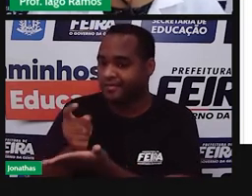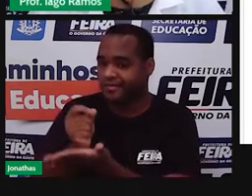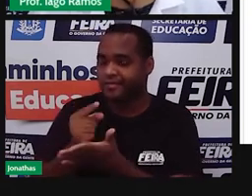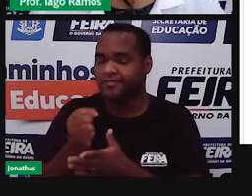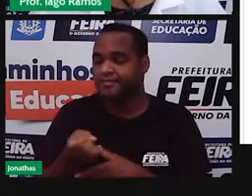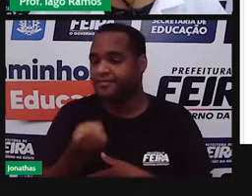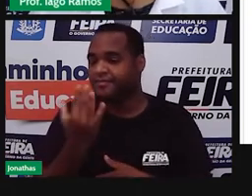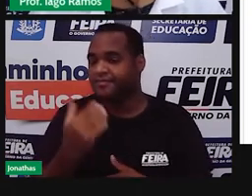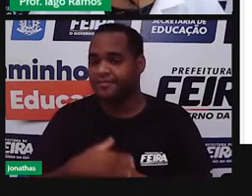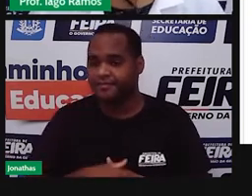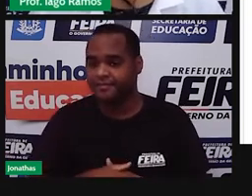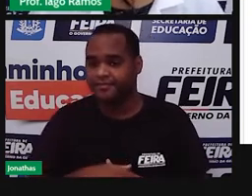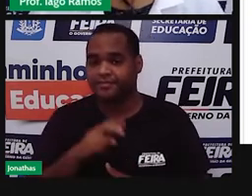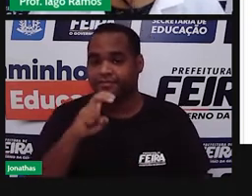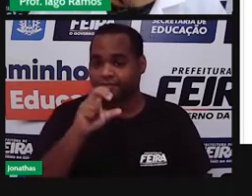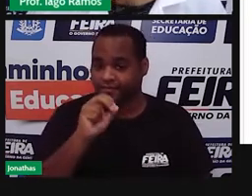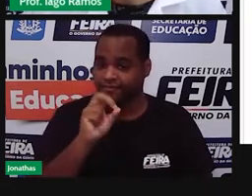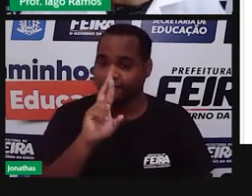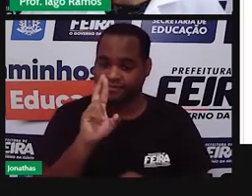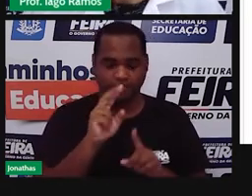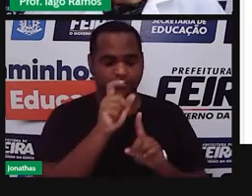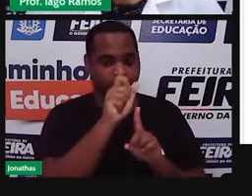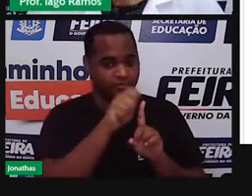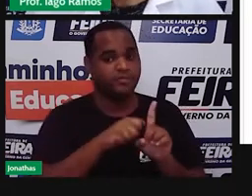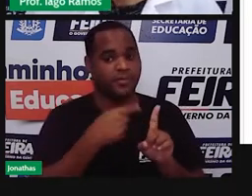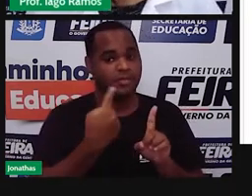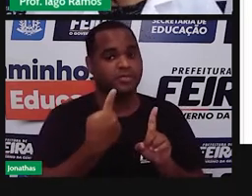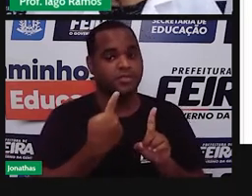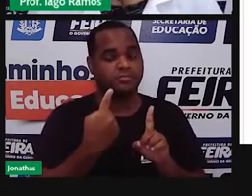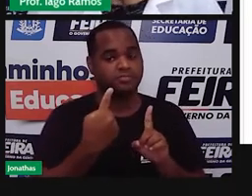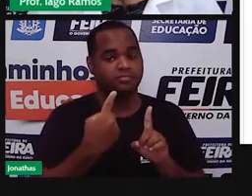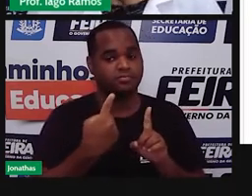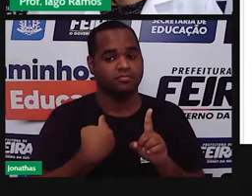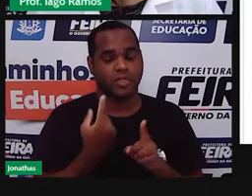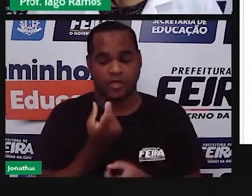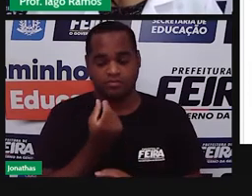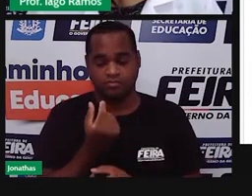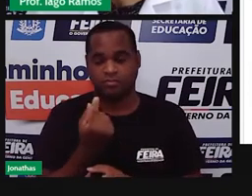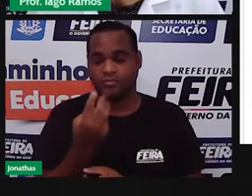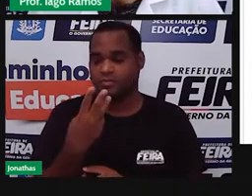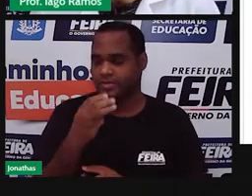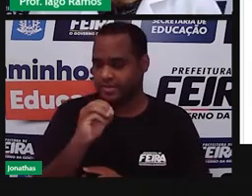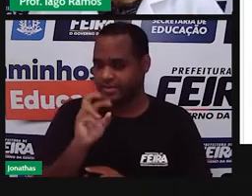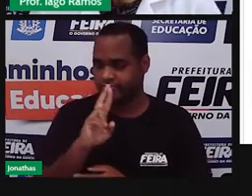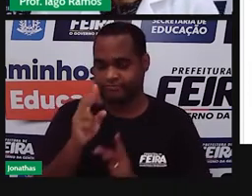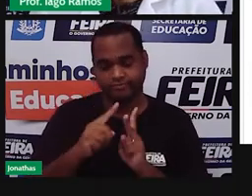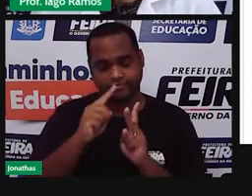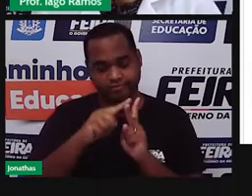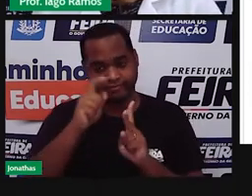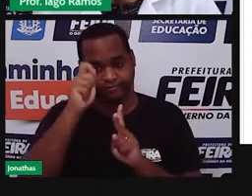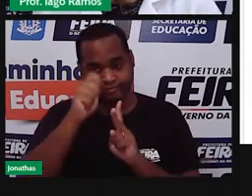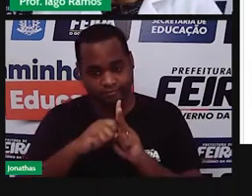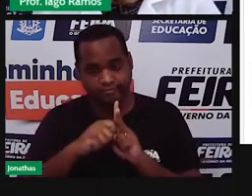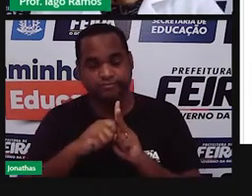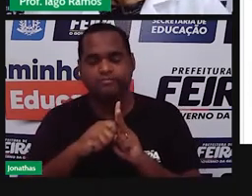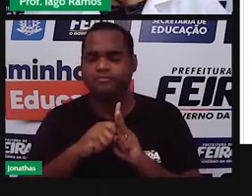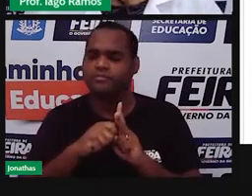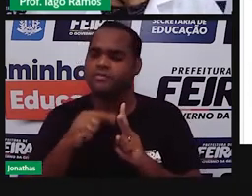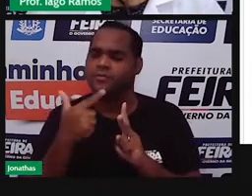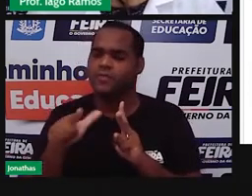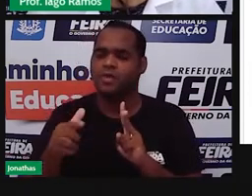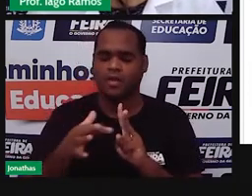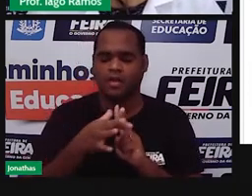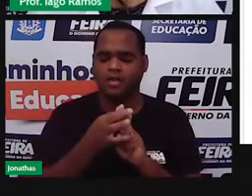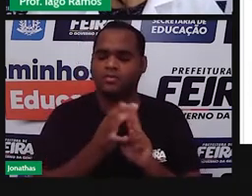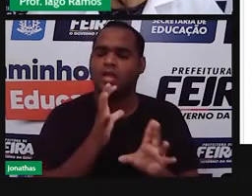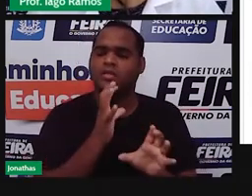devendo 50 do primeiro mês. Fiz uma dívida de 30 no segundo. Quanto é que eu estou devendo no